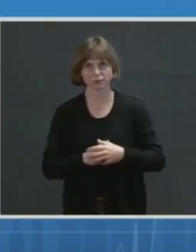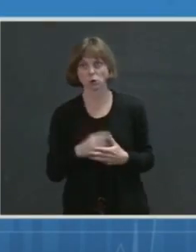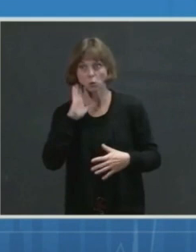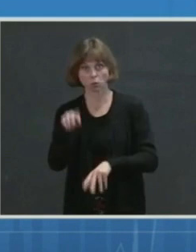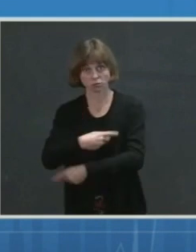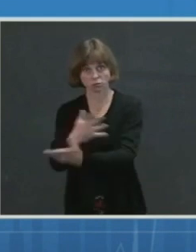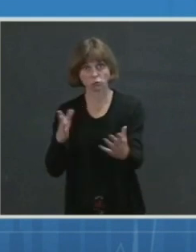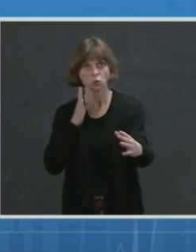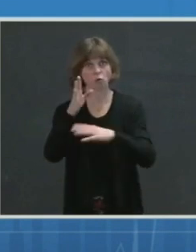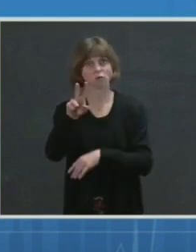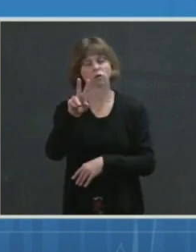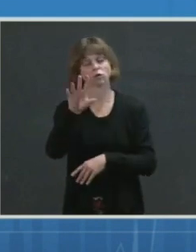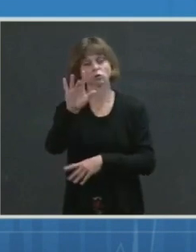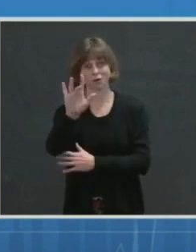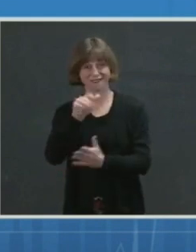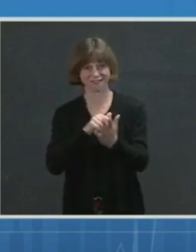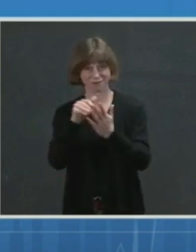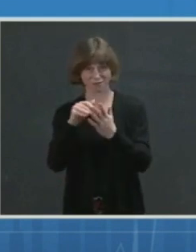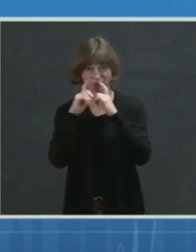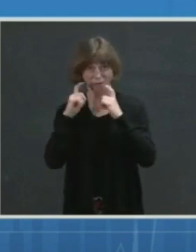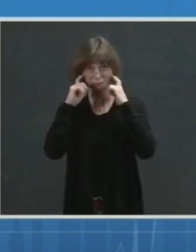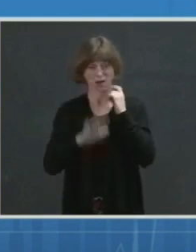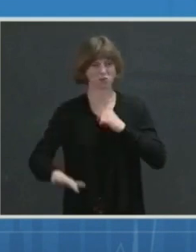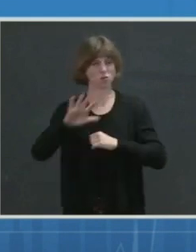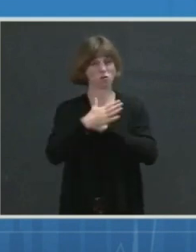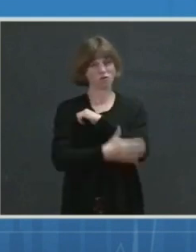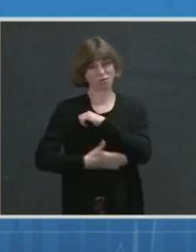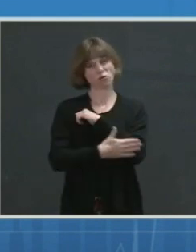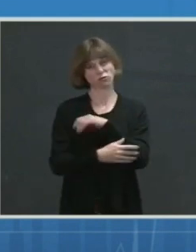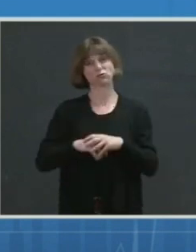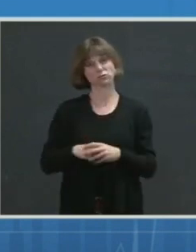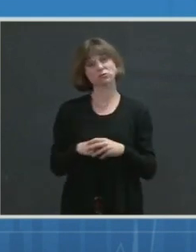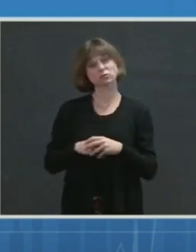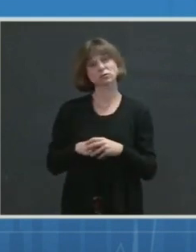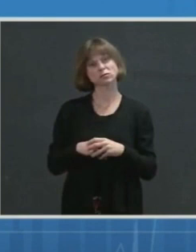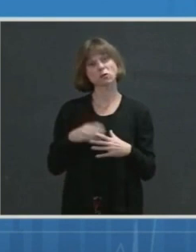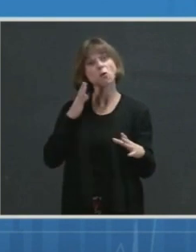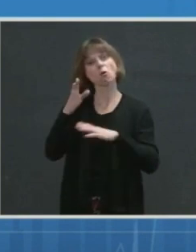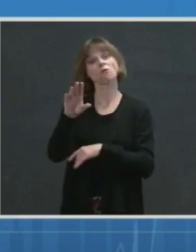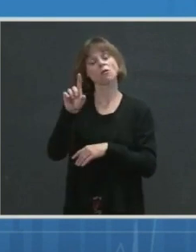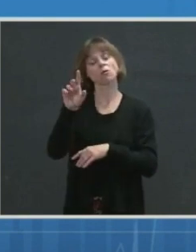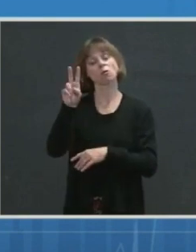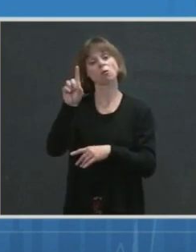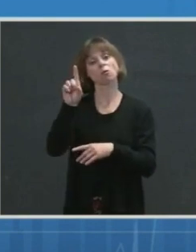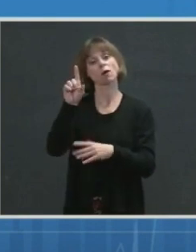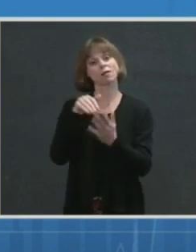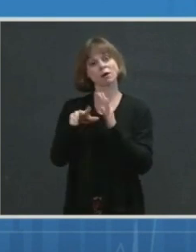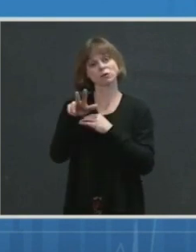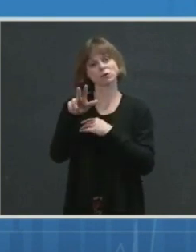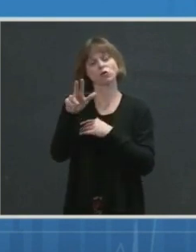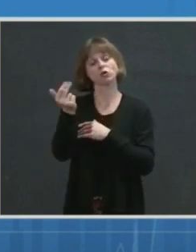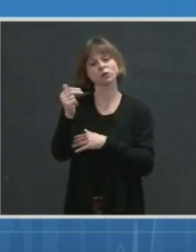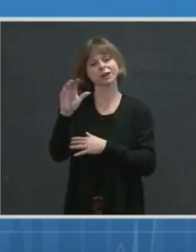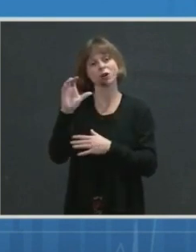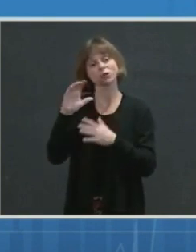Vamos entregar mais de 25 milhões de máscaras em todo o país. Essas máscaras vão estar disponíveis em mais de 1.300 centros comunitários de